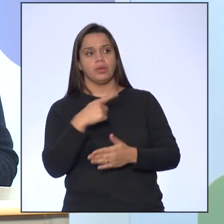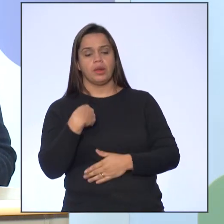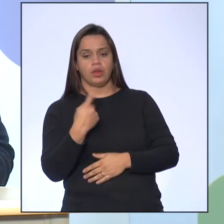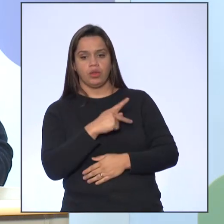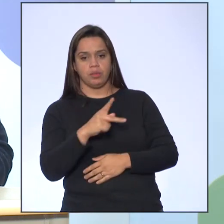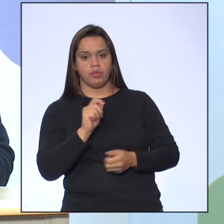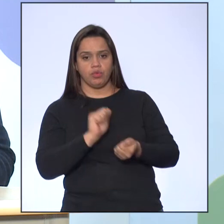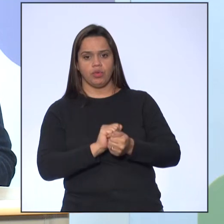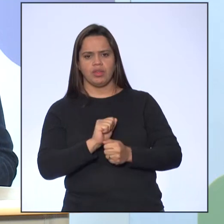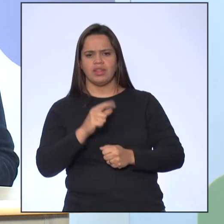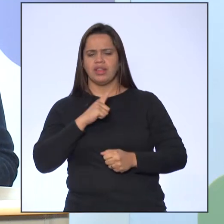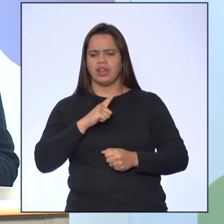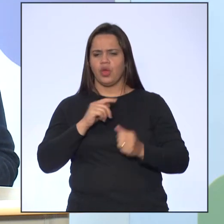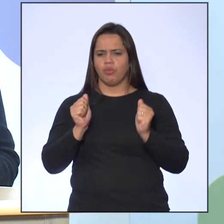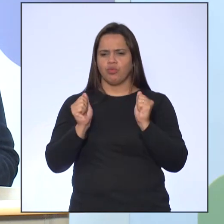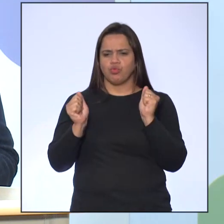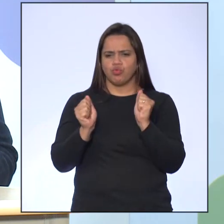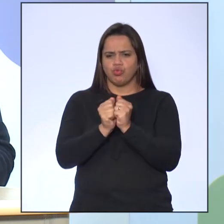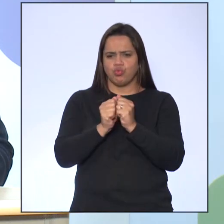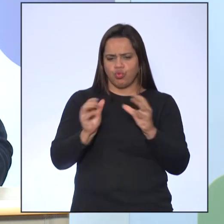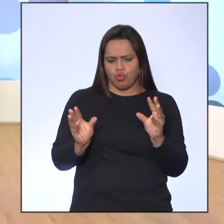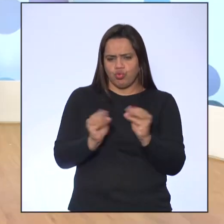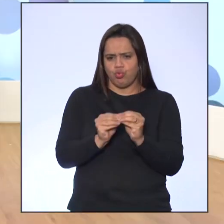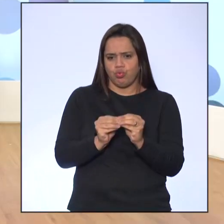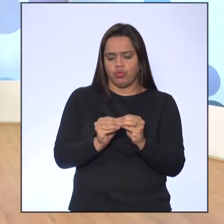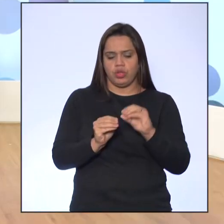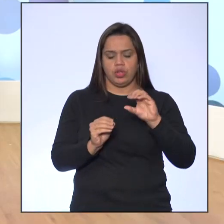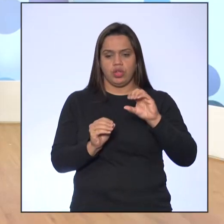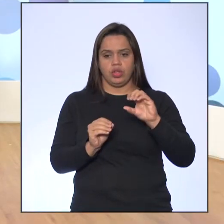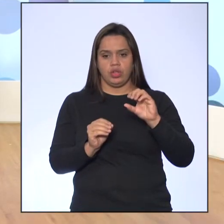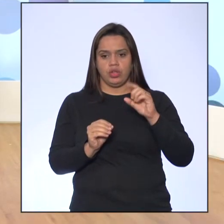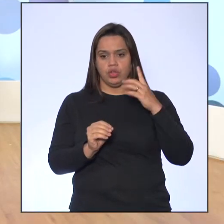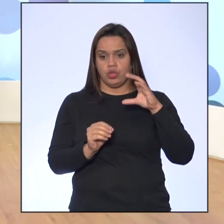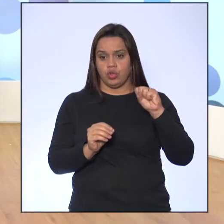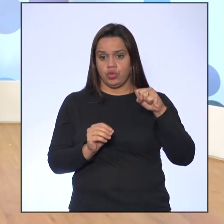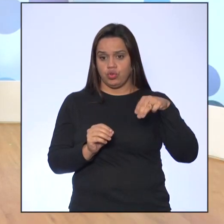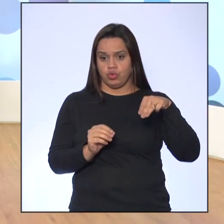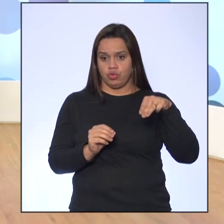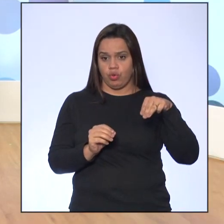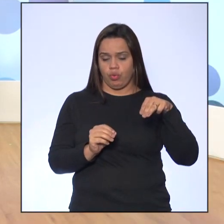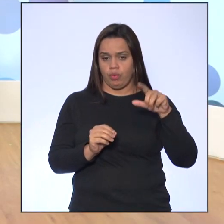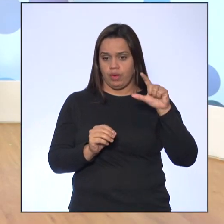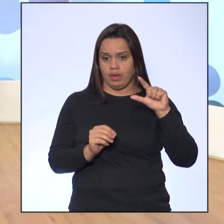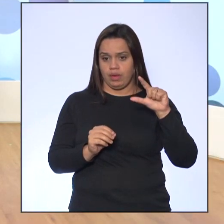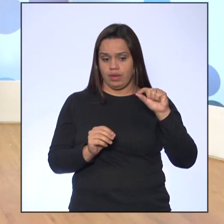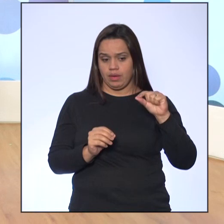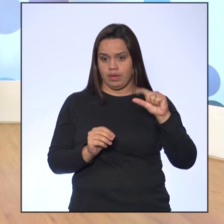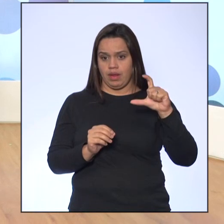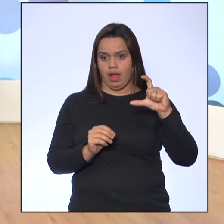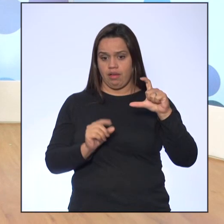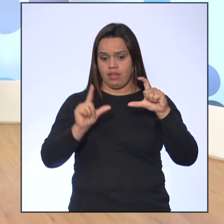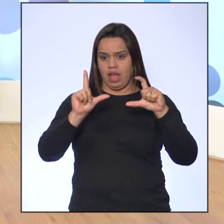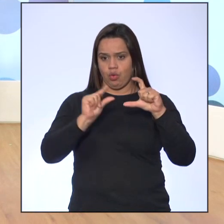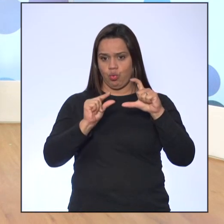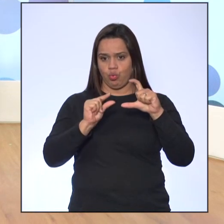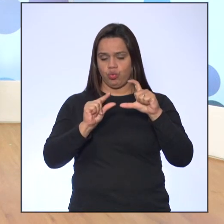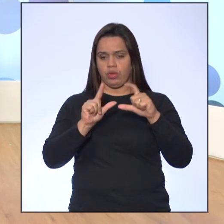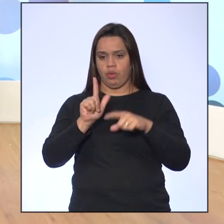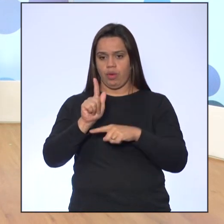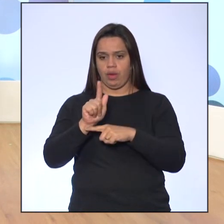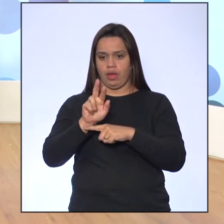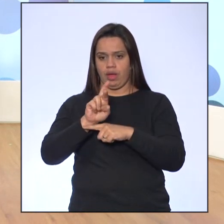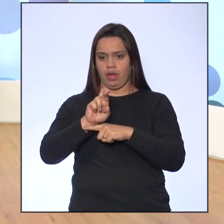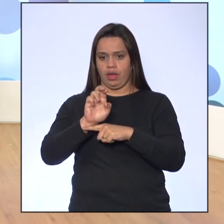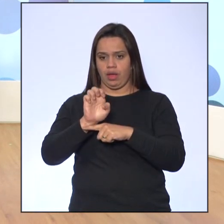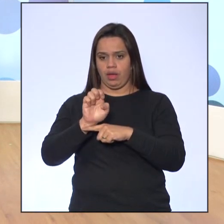como juntar sons graves com agudos. Claro que sim, a gente faz isso o tempo inteiro, né? É justamente isso que a gente chama de harmonia dentro da música. Ou